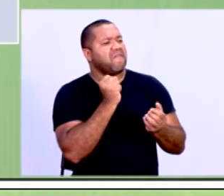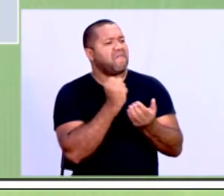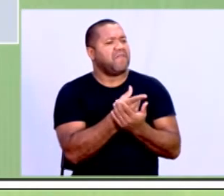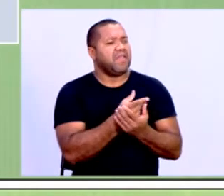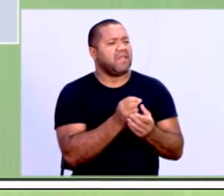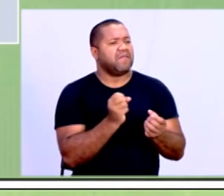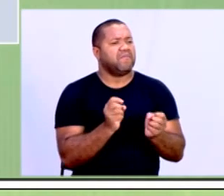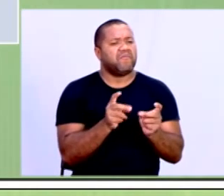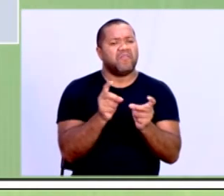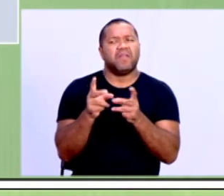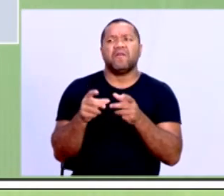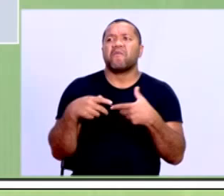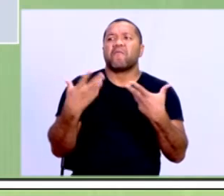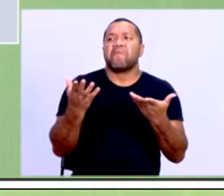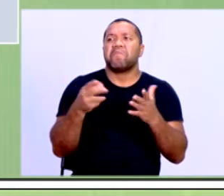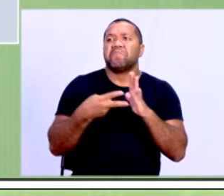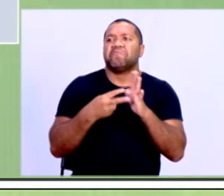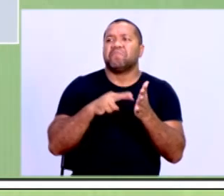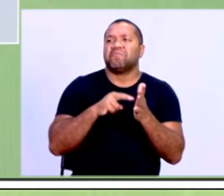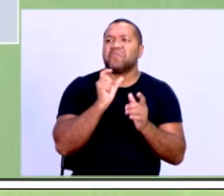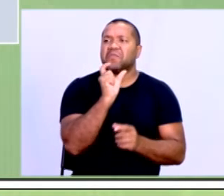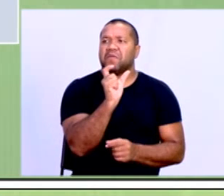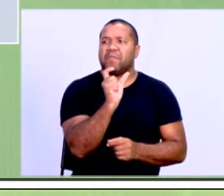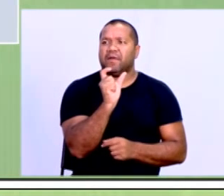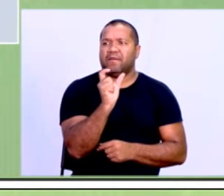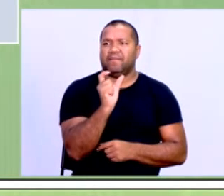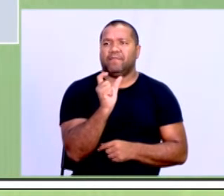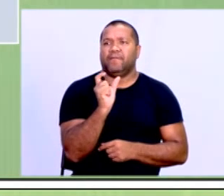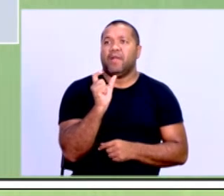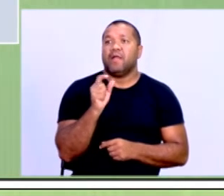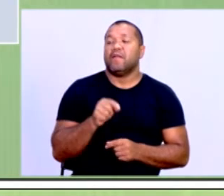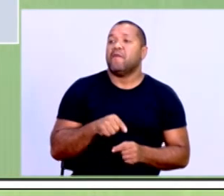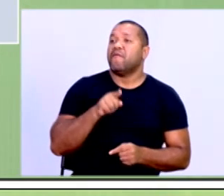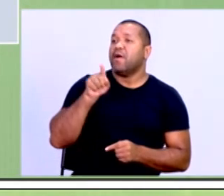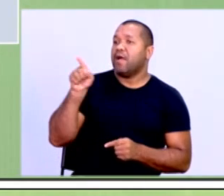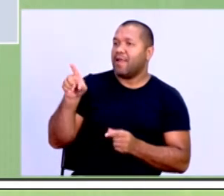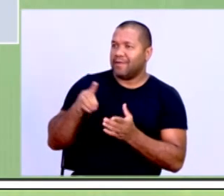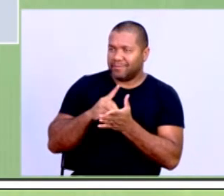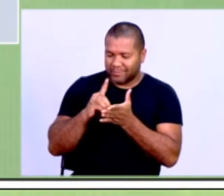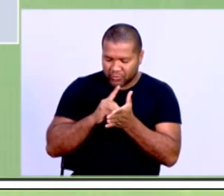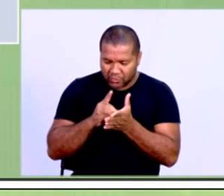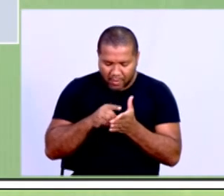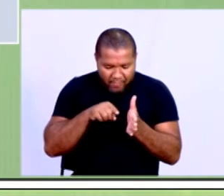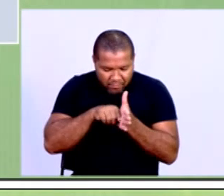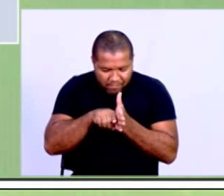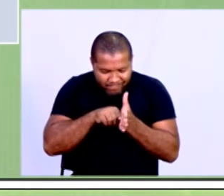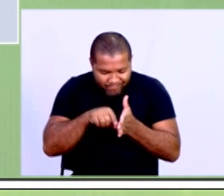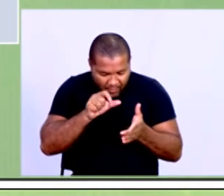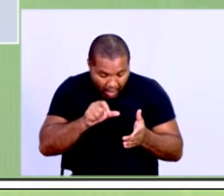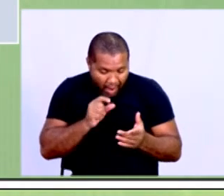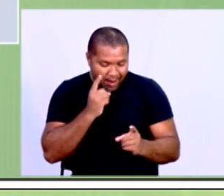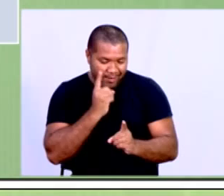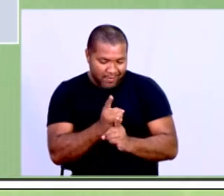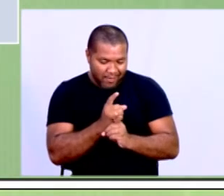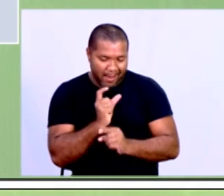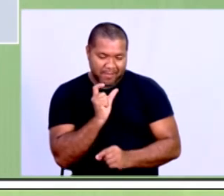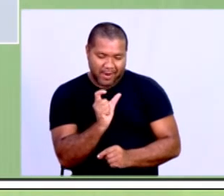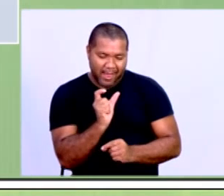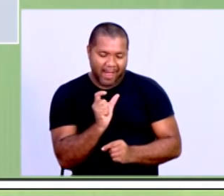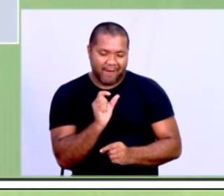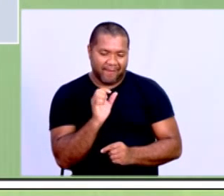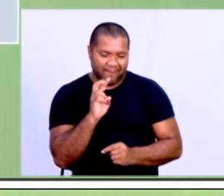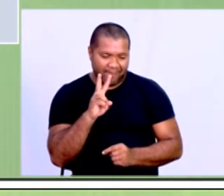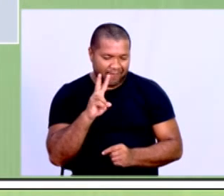venda? O que significa esse campo? Então, ele vai lá no dicionário de dados que tem o